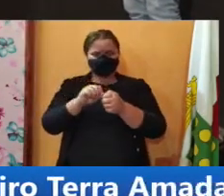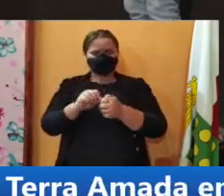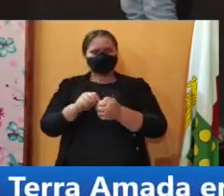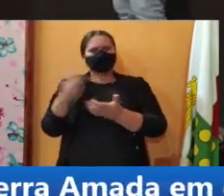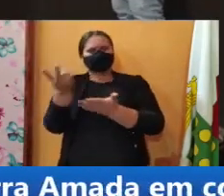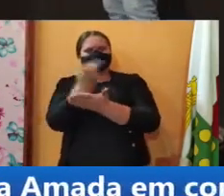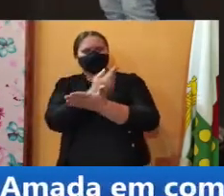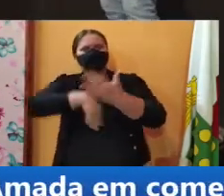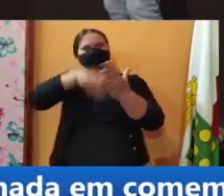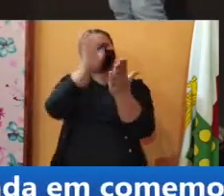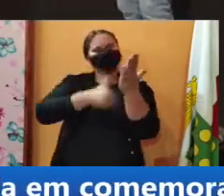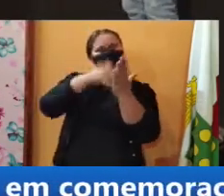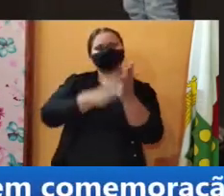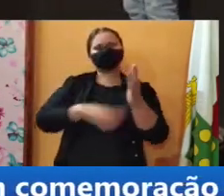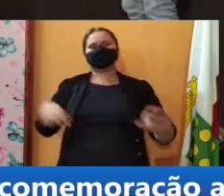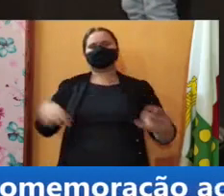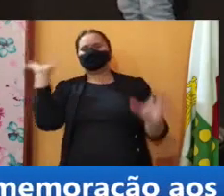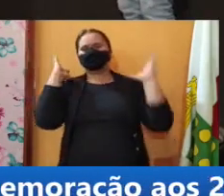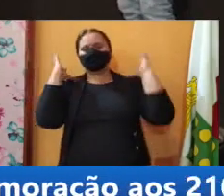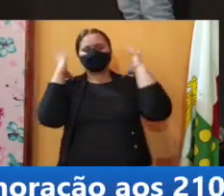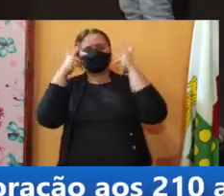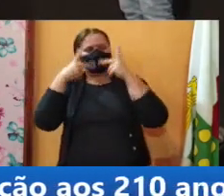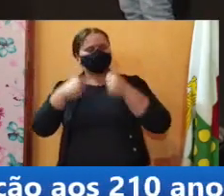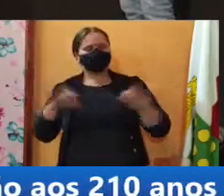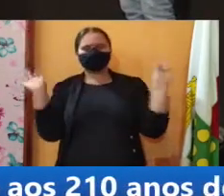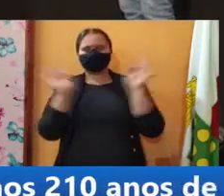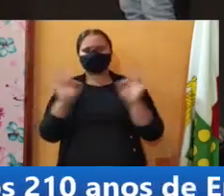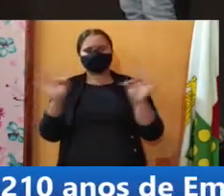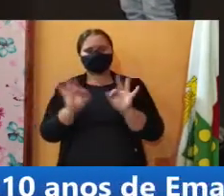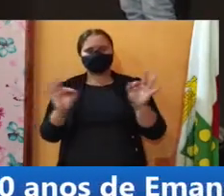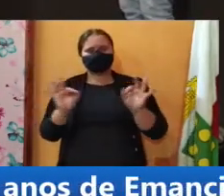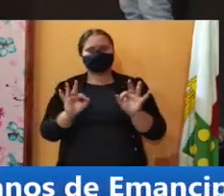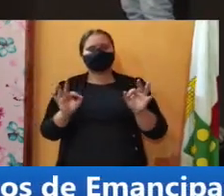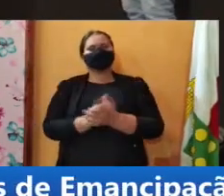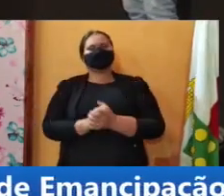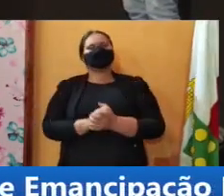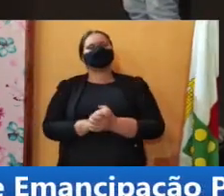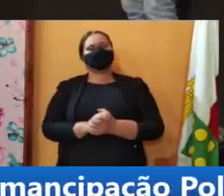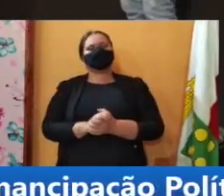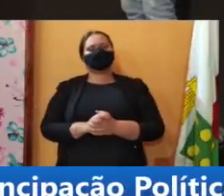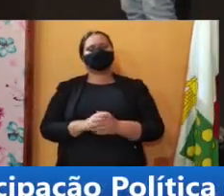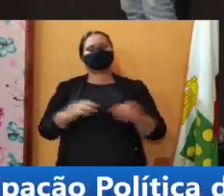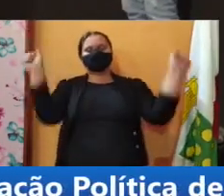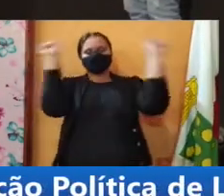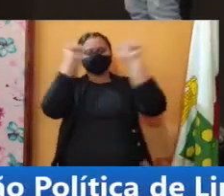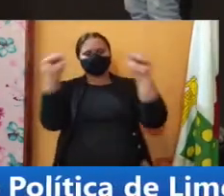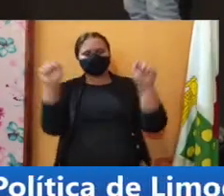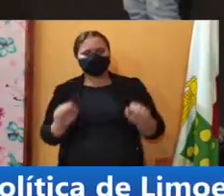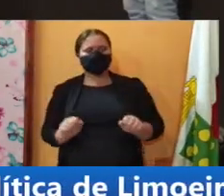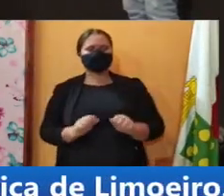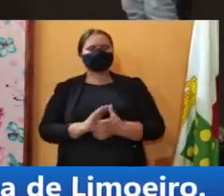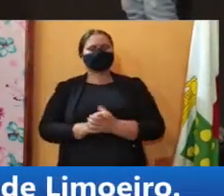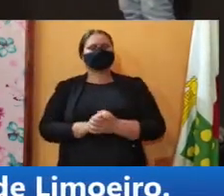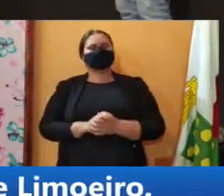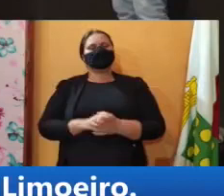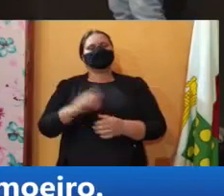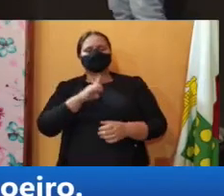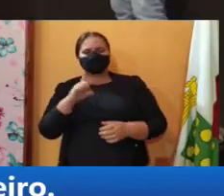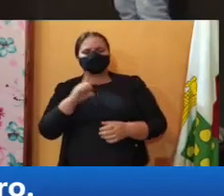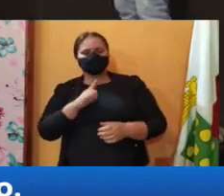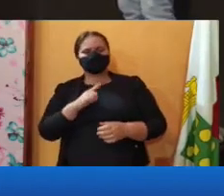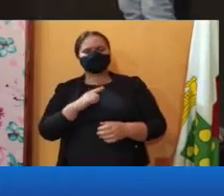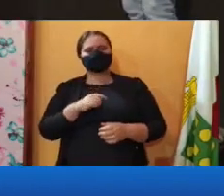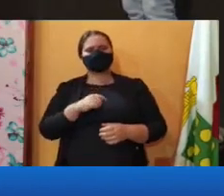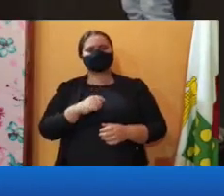belíssimo exposto, né? A gente vê que todo esse legado de todos os artistas que estão aqui dentro, né, vai ser muito